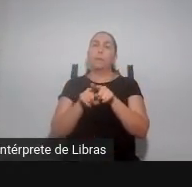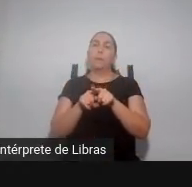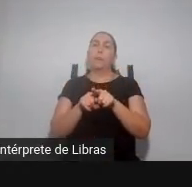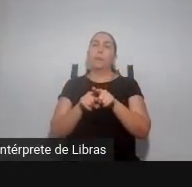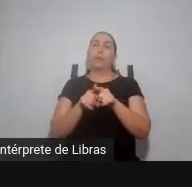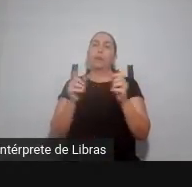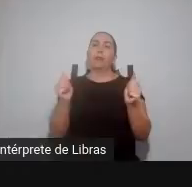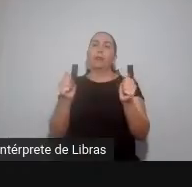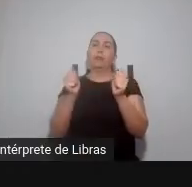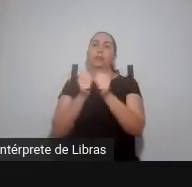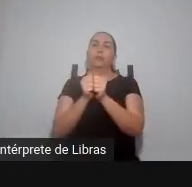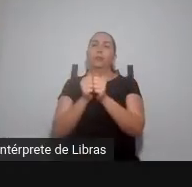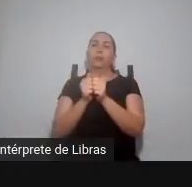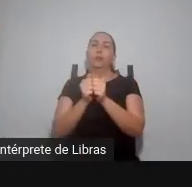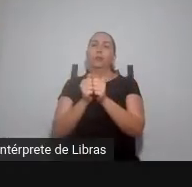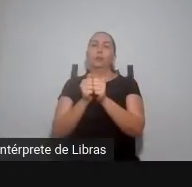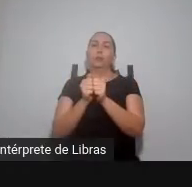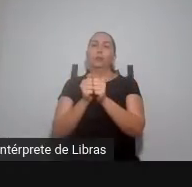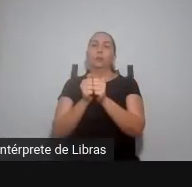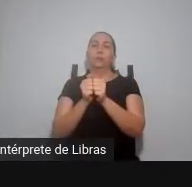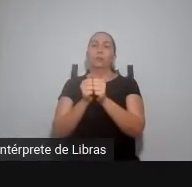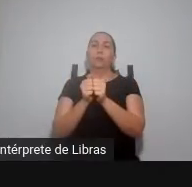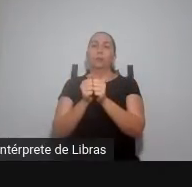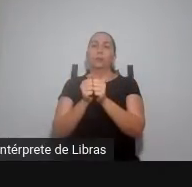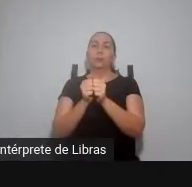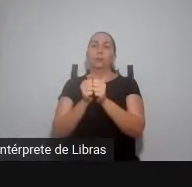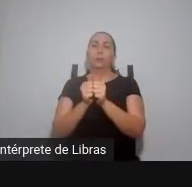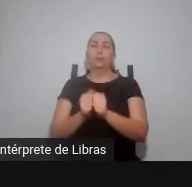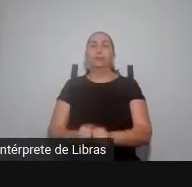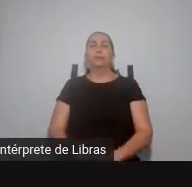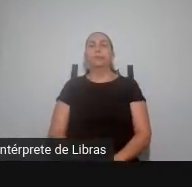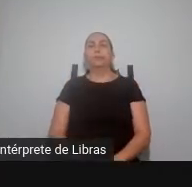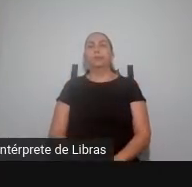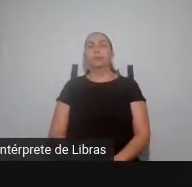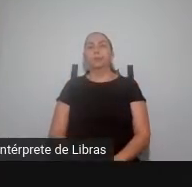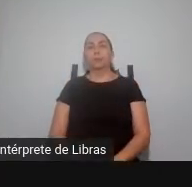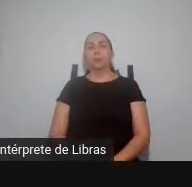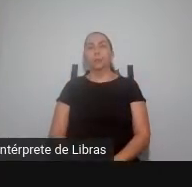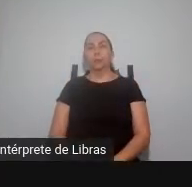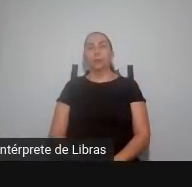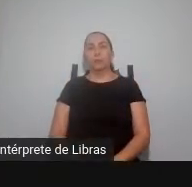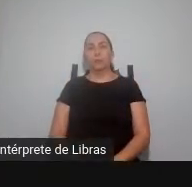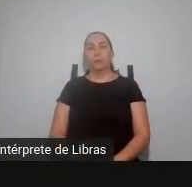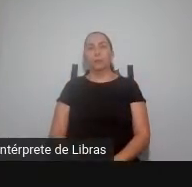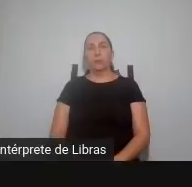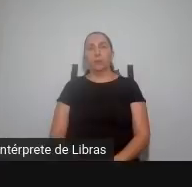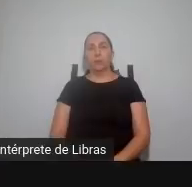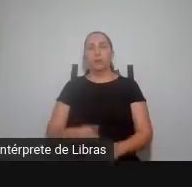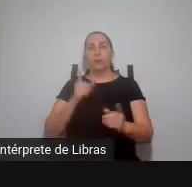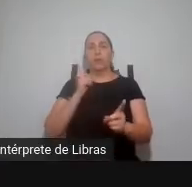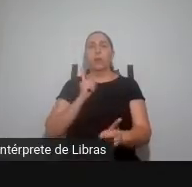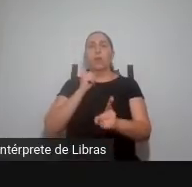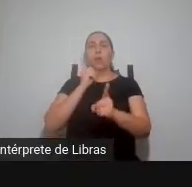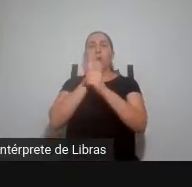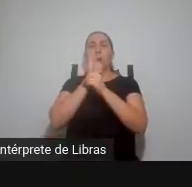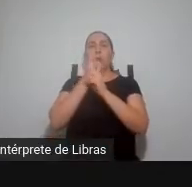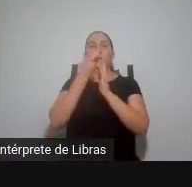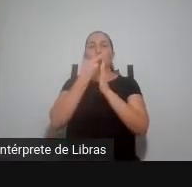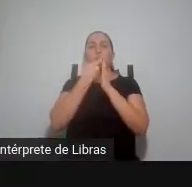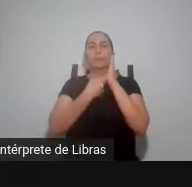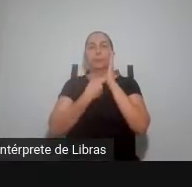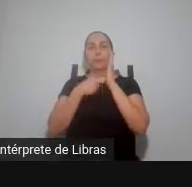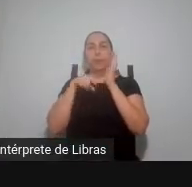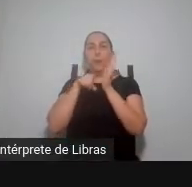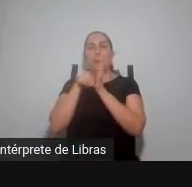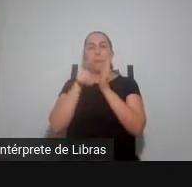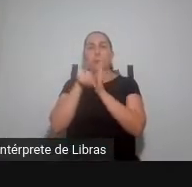junta numa. Enfim, fazer. Proferindo num encontro, né? E aí a pergunta era